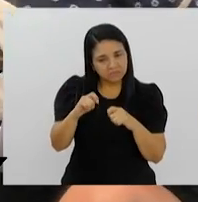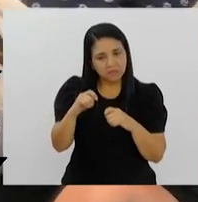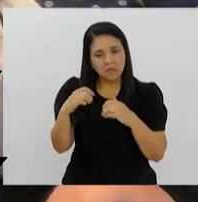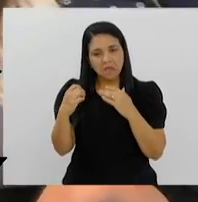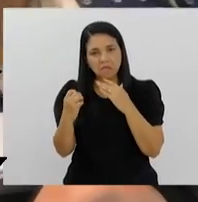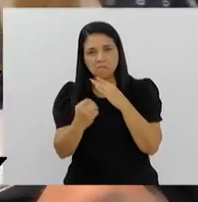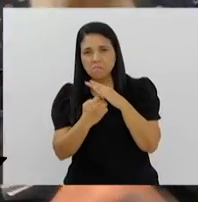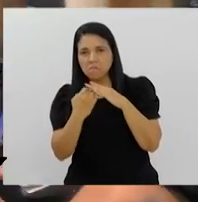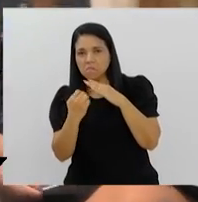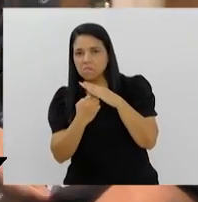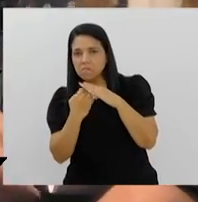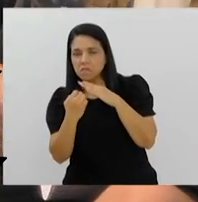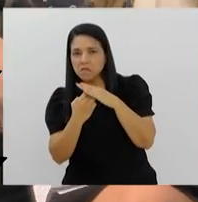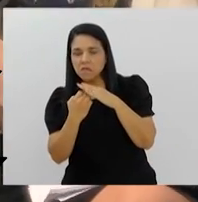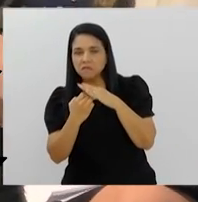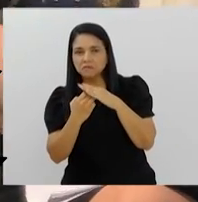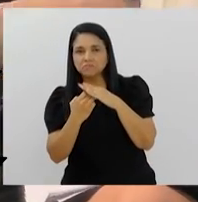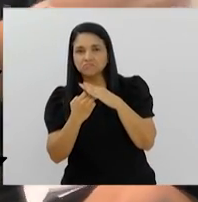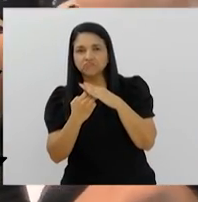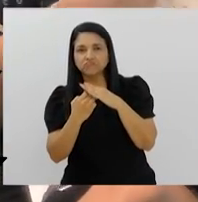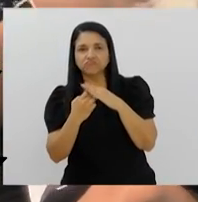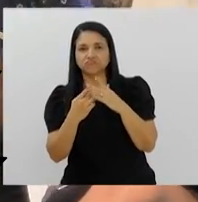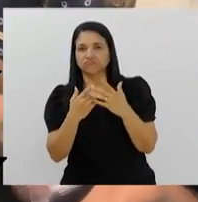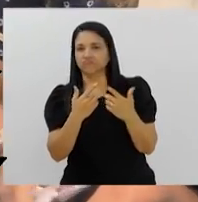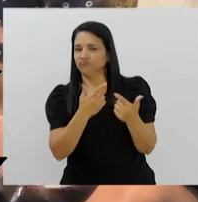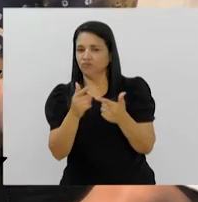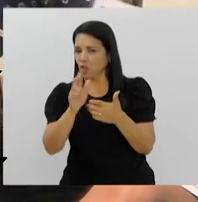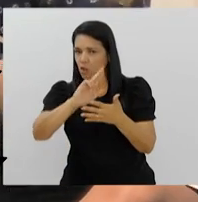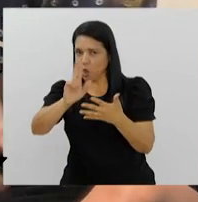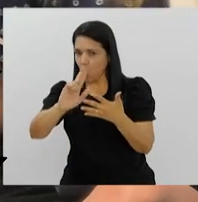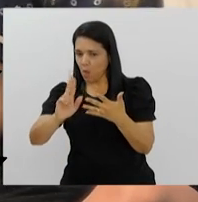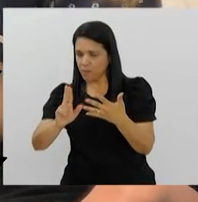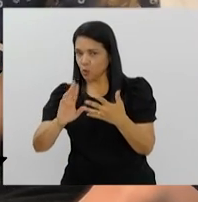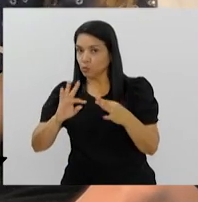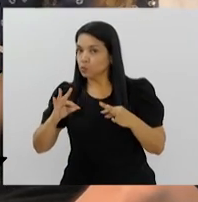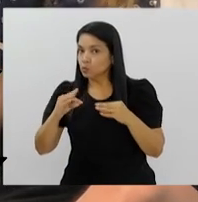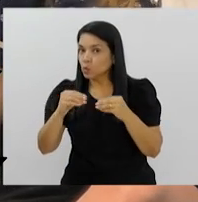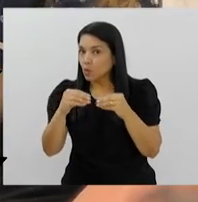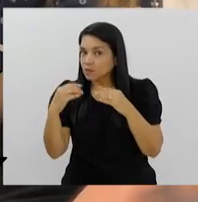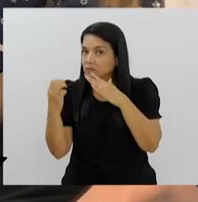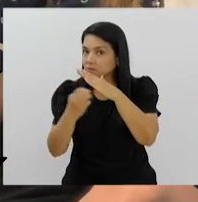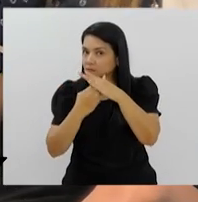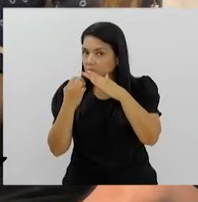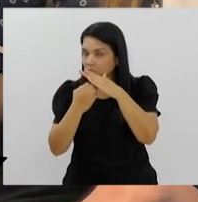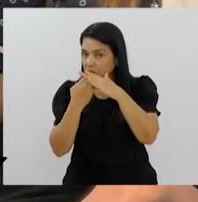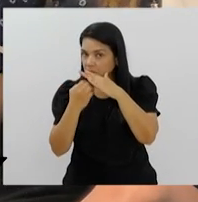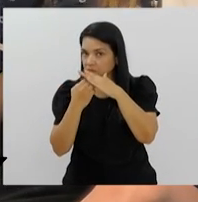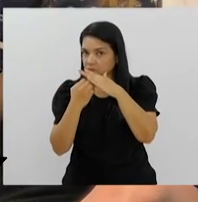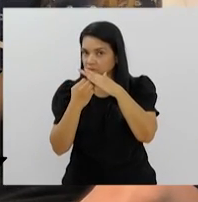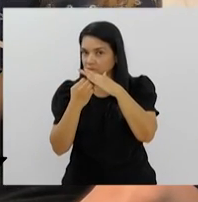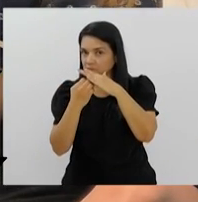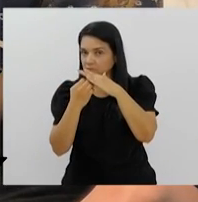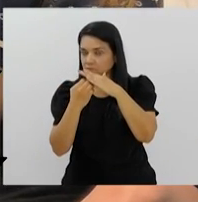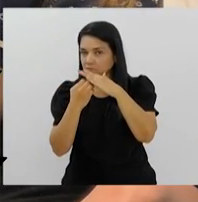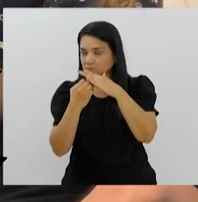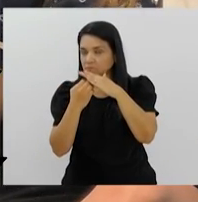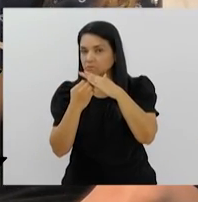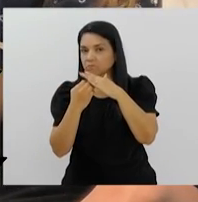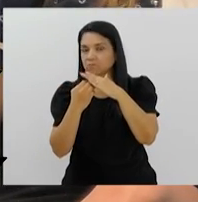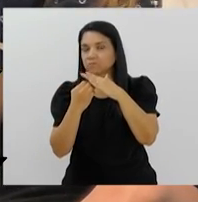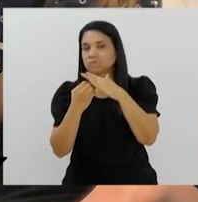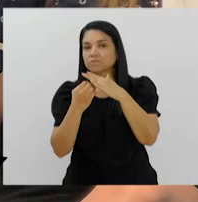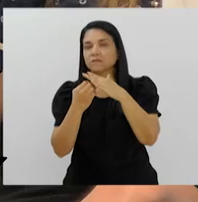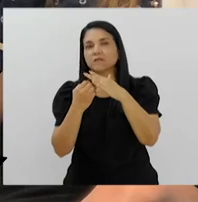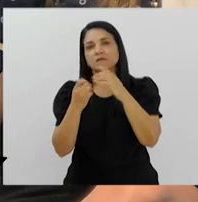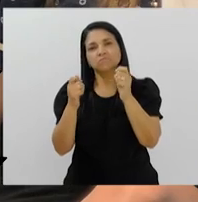empresa dessa e sem nominar nenhuma tô colocando todas dentro do mesmo Balaio por enquanto a capacidade de